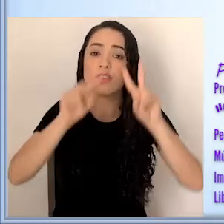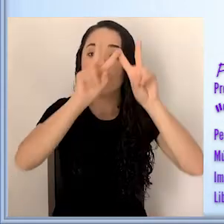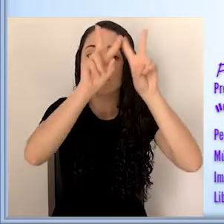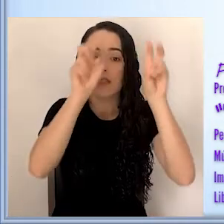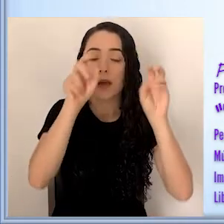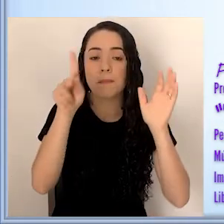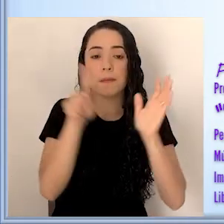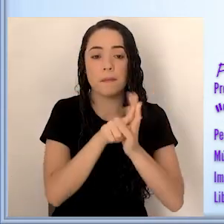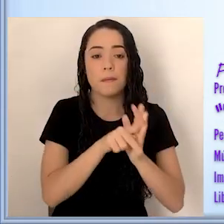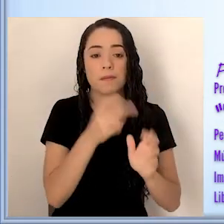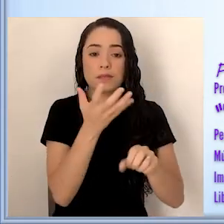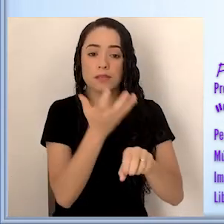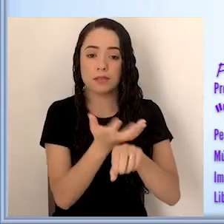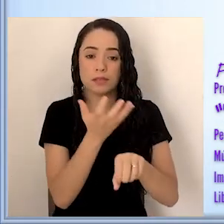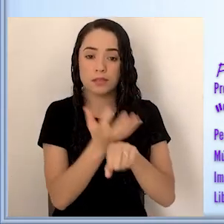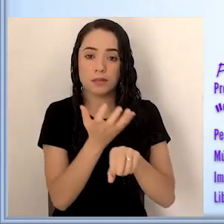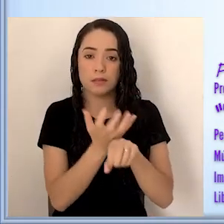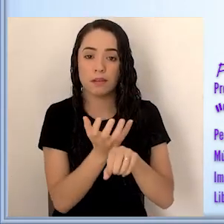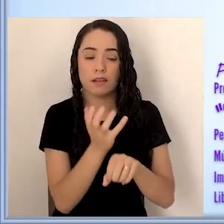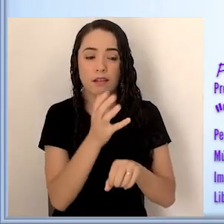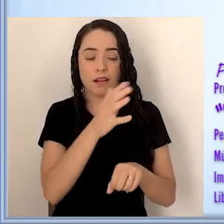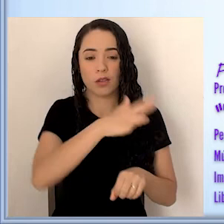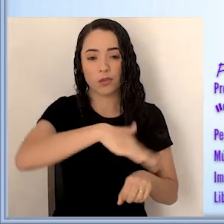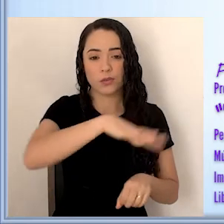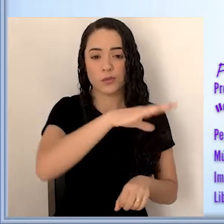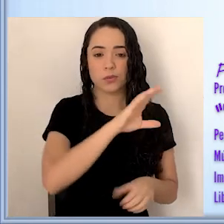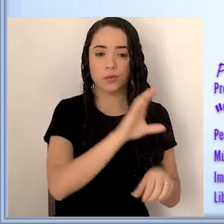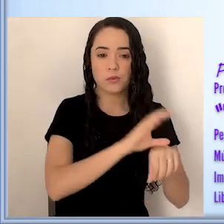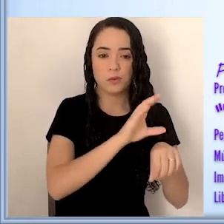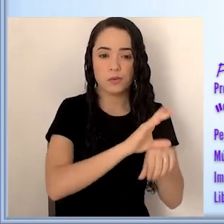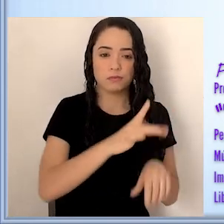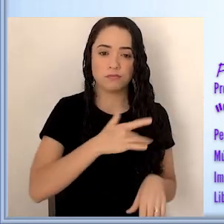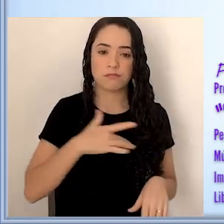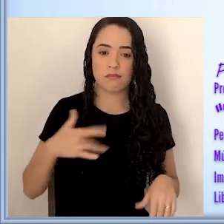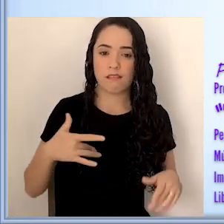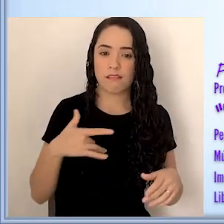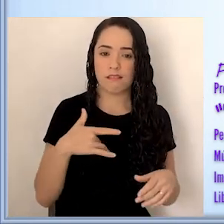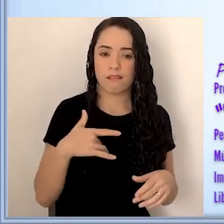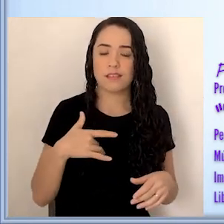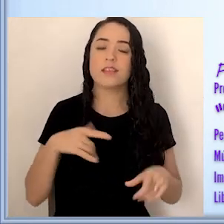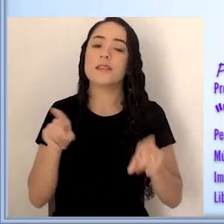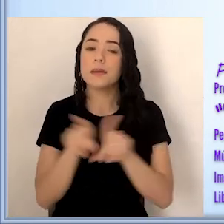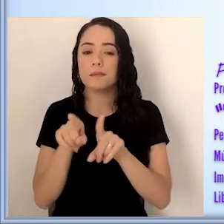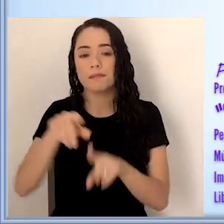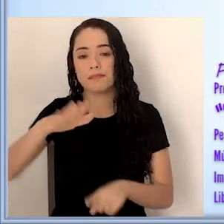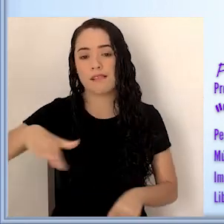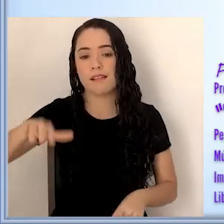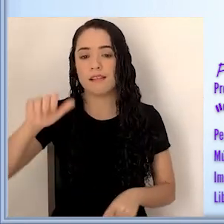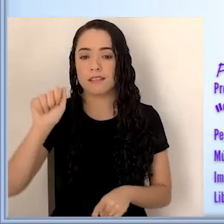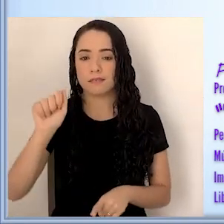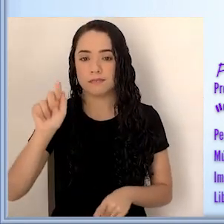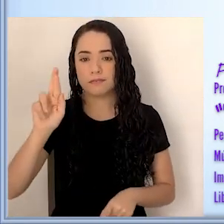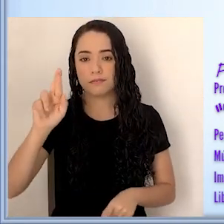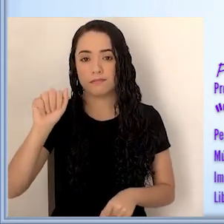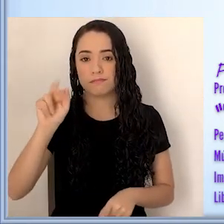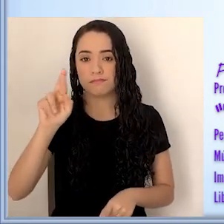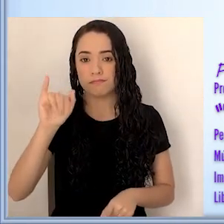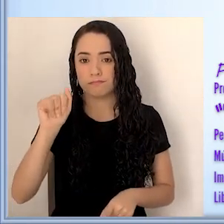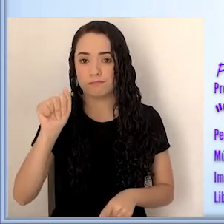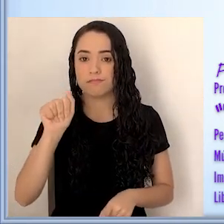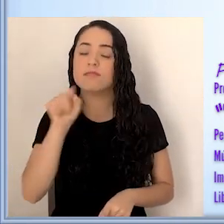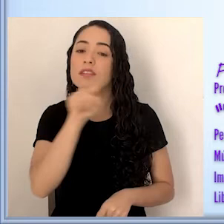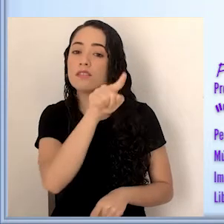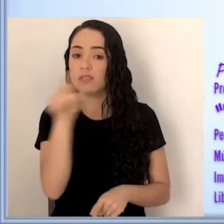dos temas vinculados às ofertas das disciplinas para os diferentes cursos das áreas de saúde ou agrária.